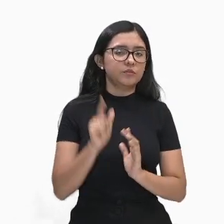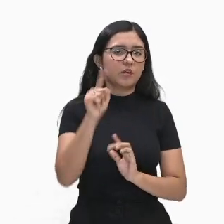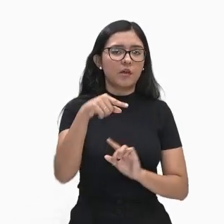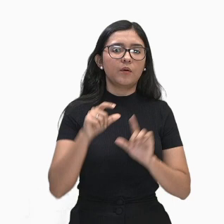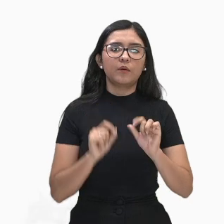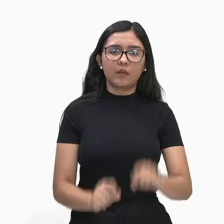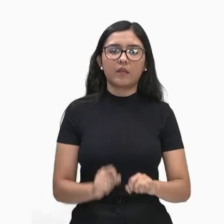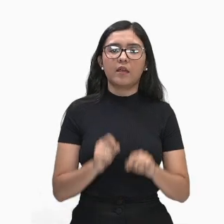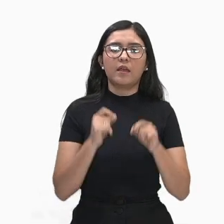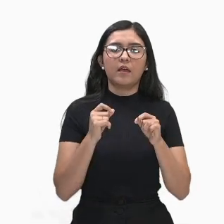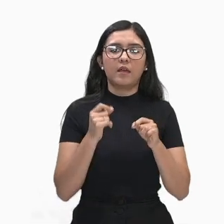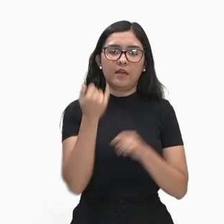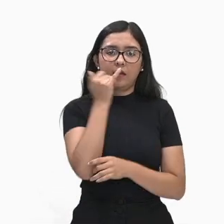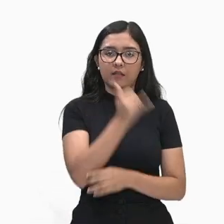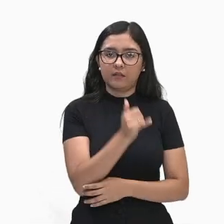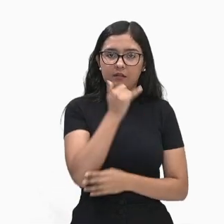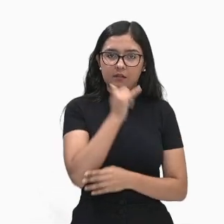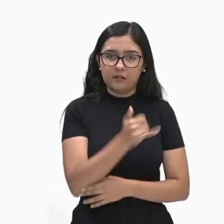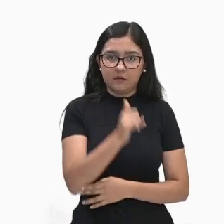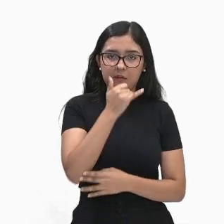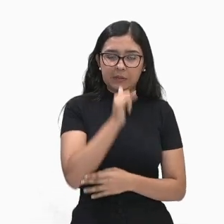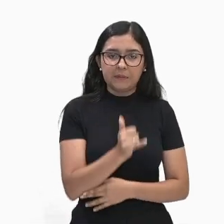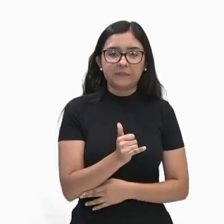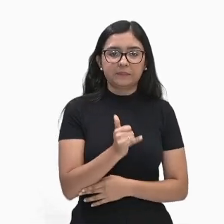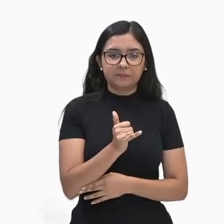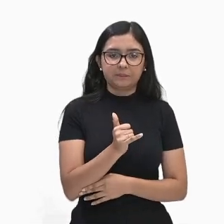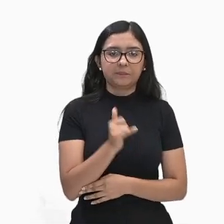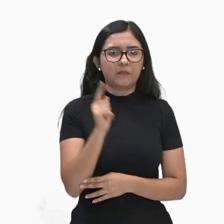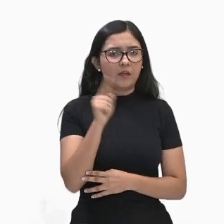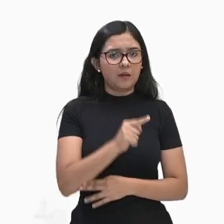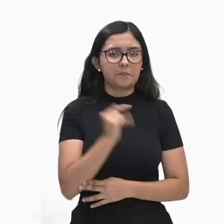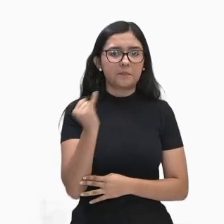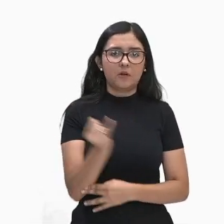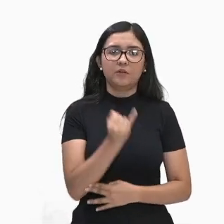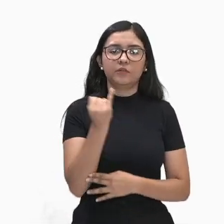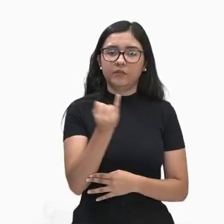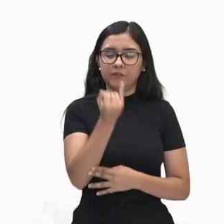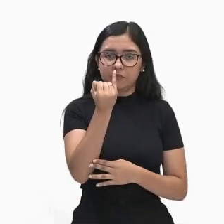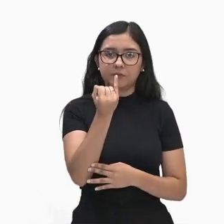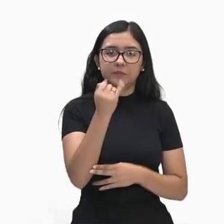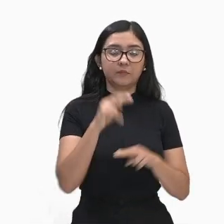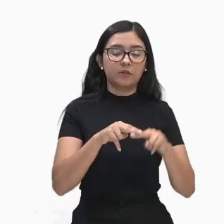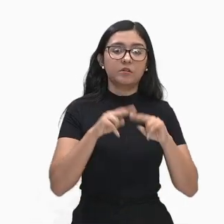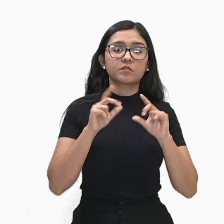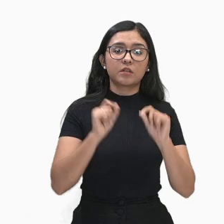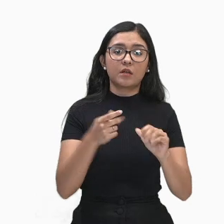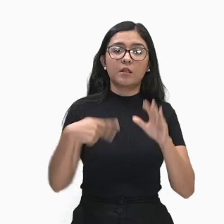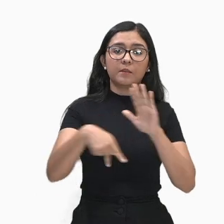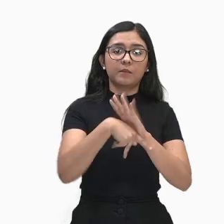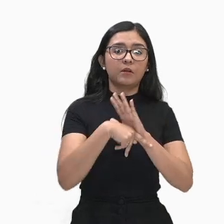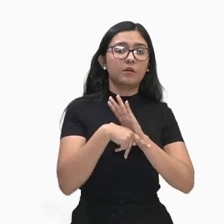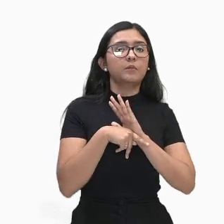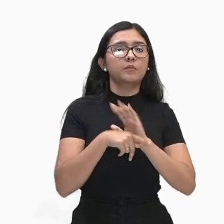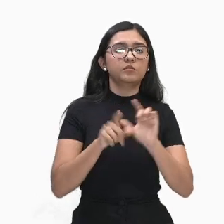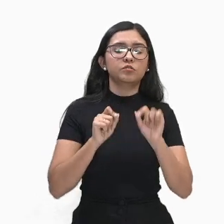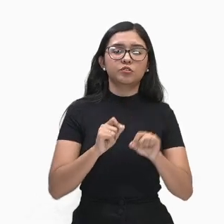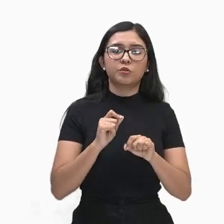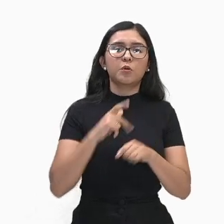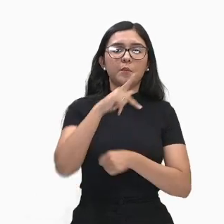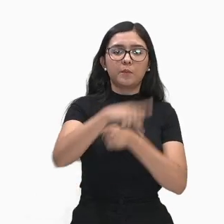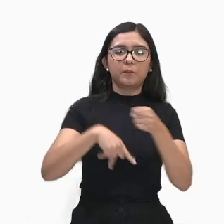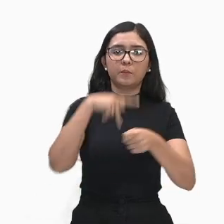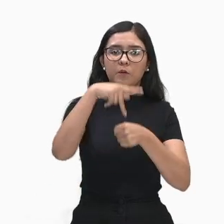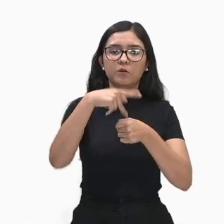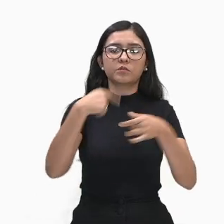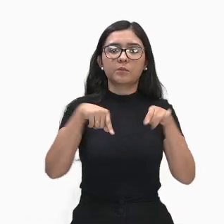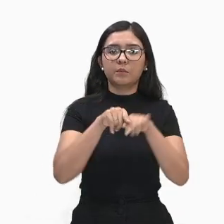a carga elétrica, pessoal. Essa grandeza tão importante, que é uma propriedade aí dos prótons e